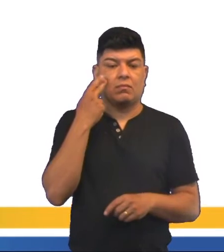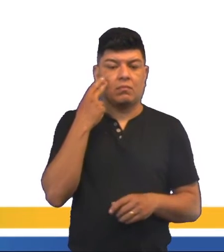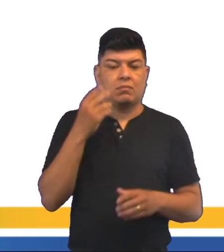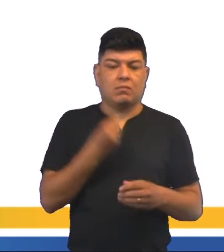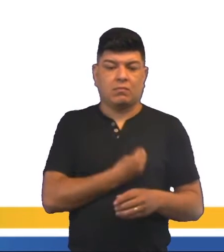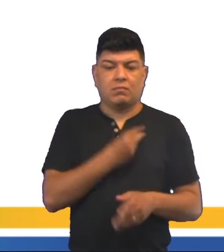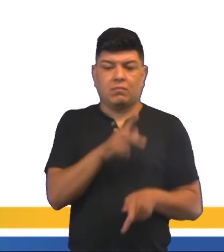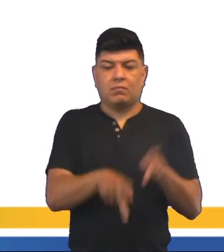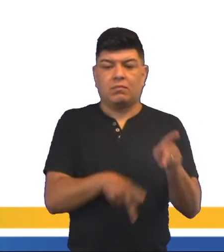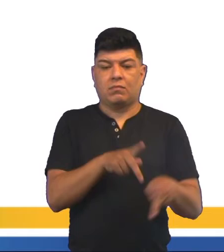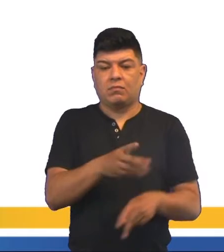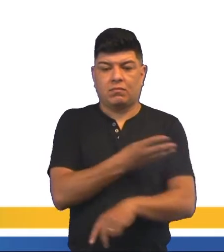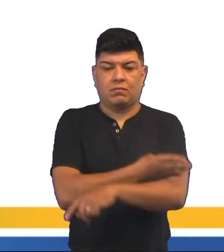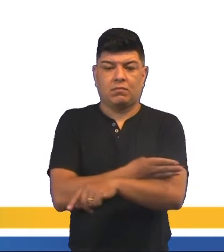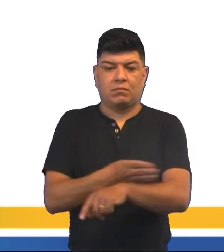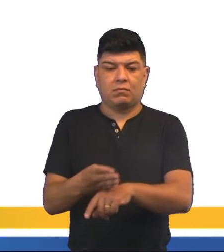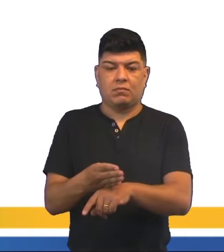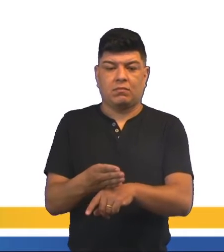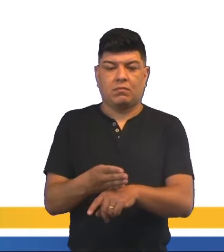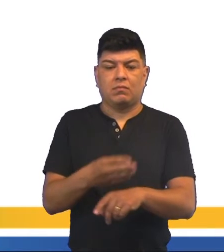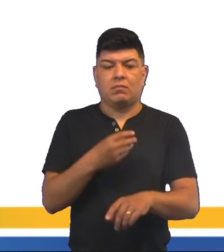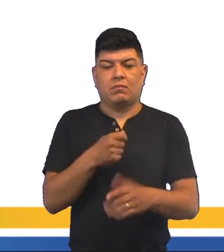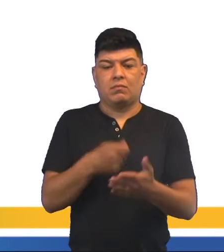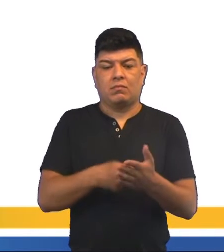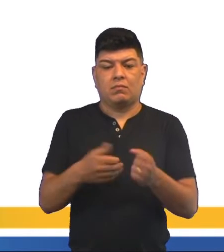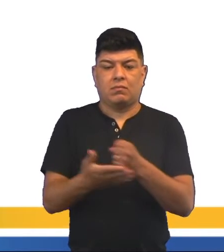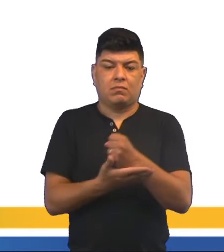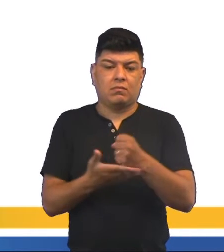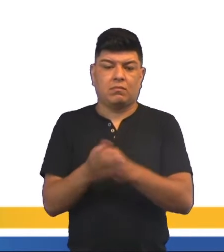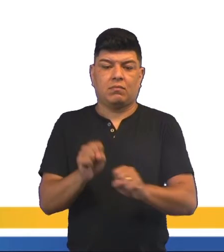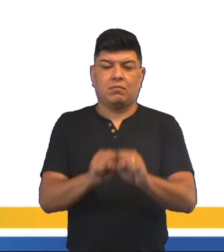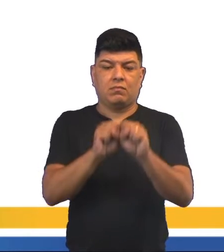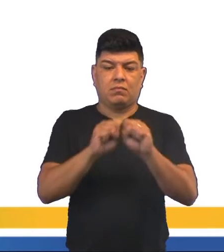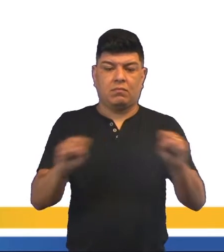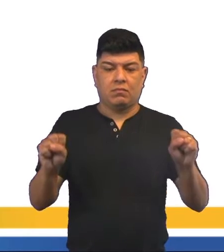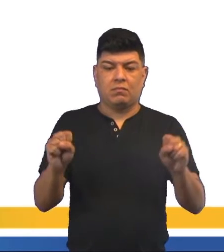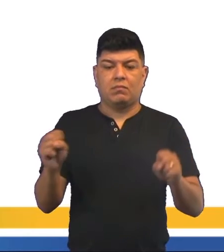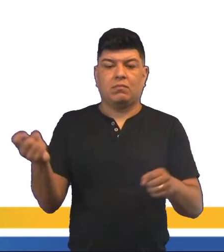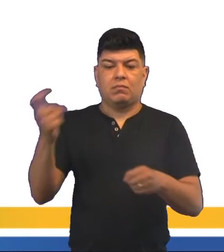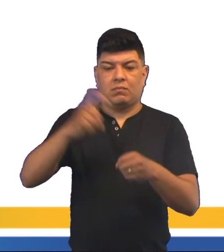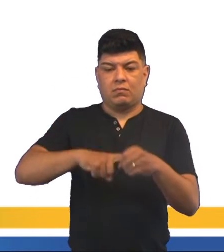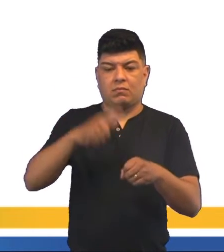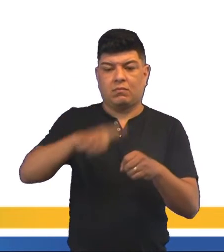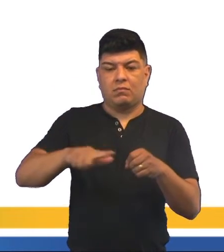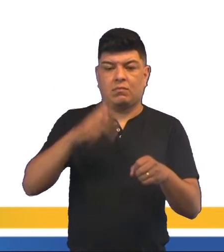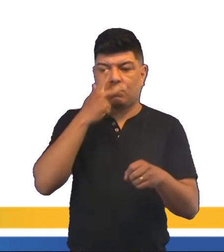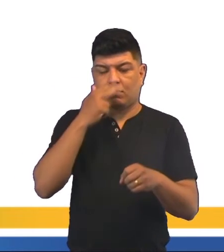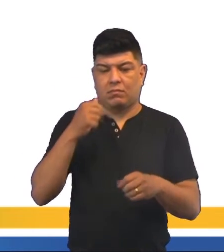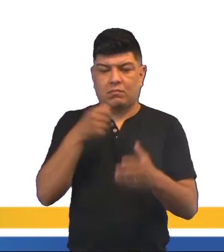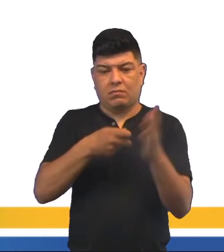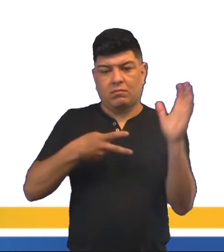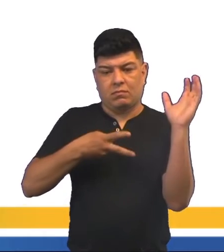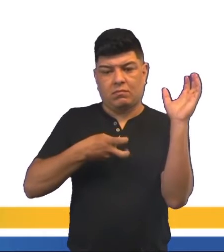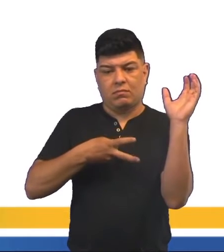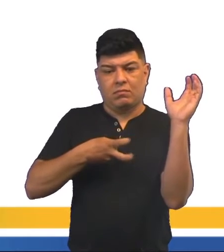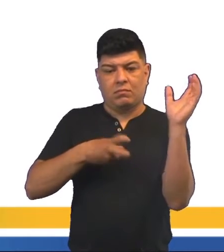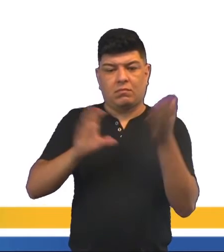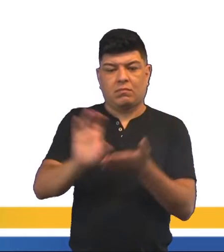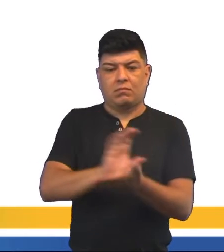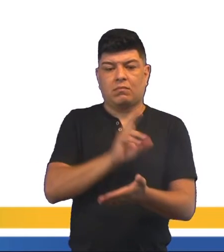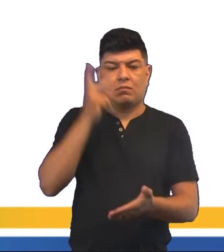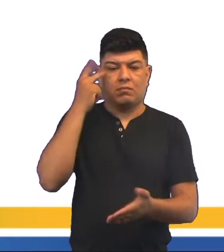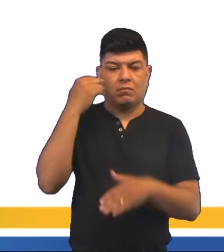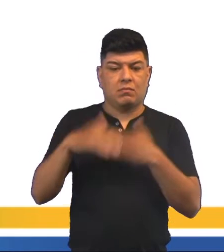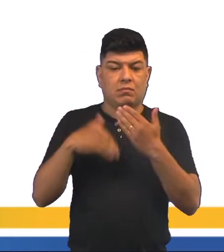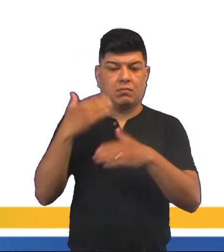natural que abriga populações tradicionais, cuja existência baseia-se, né, em sistemas sustentáveis de exploração dos recursos